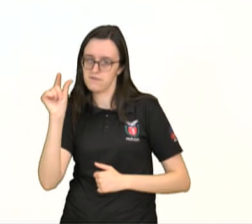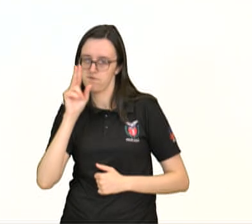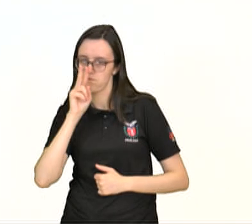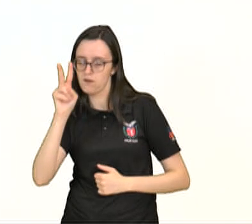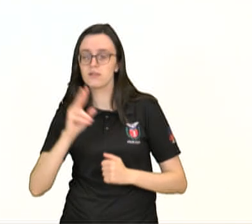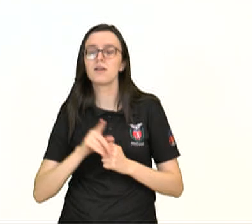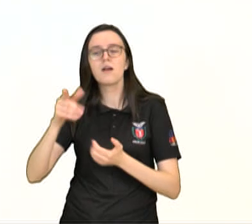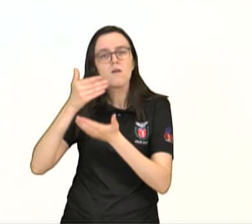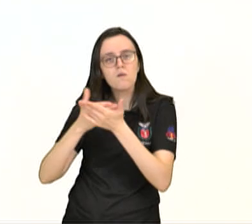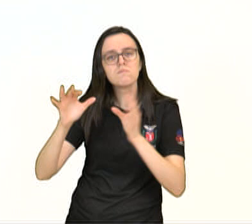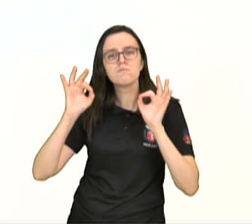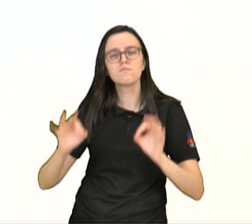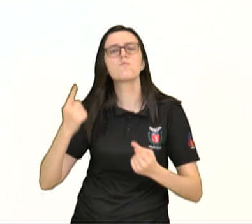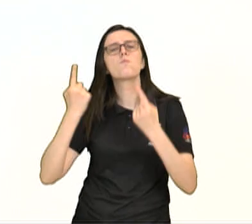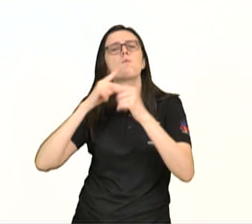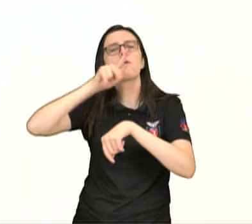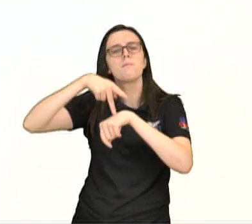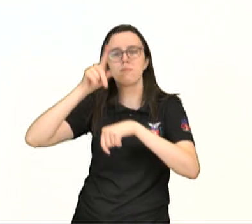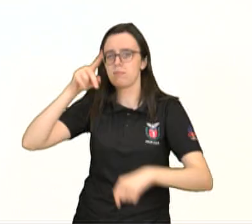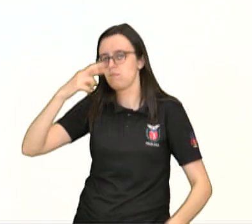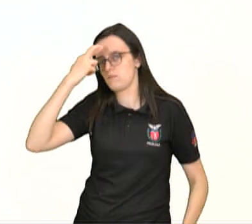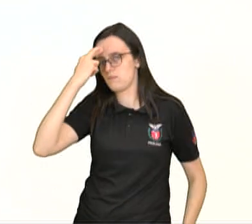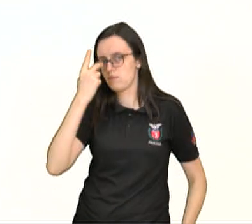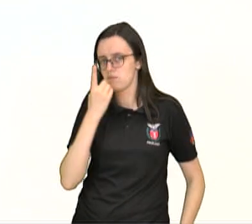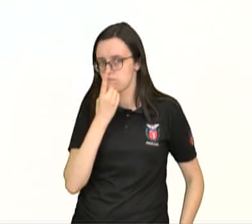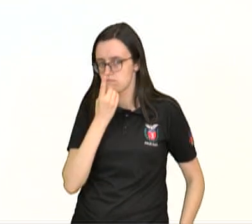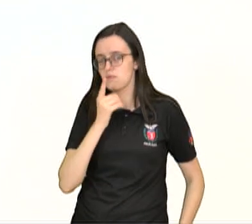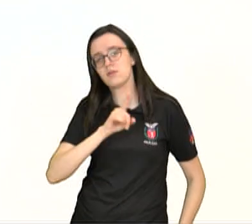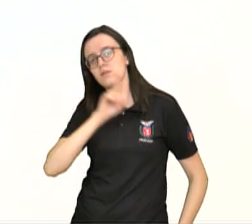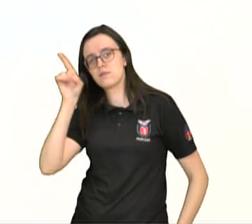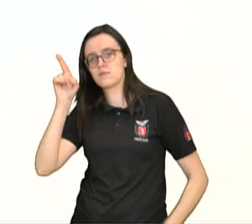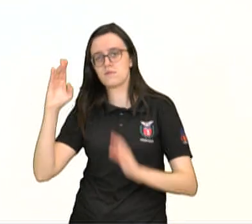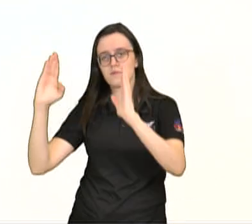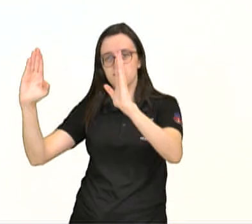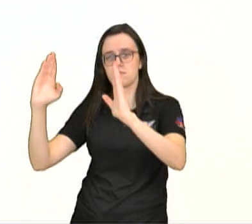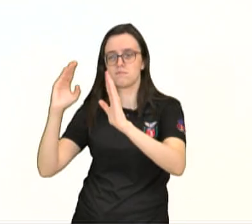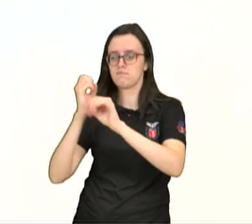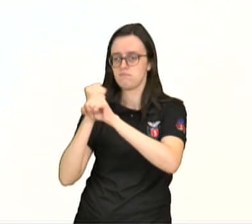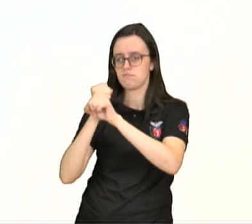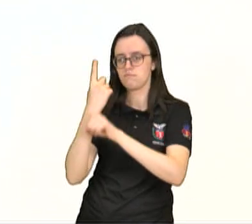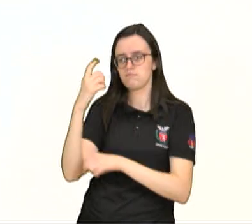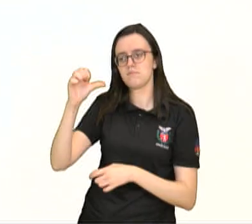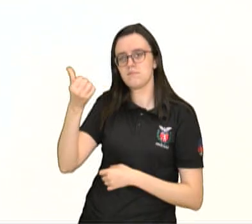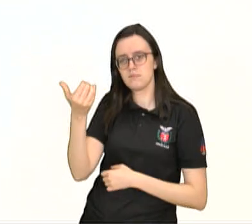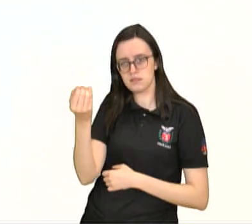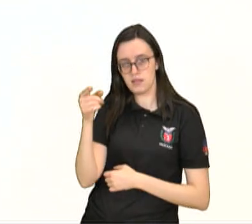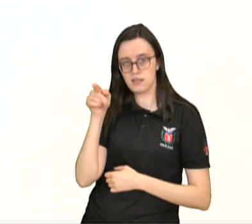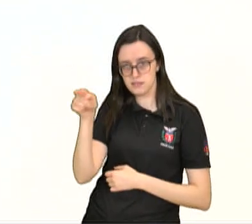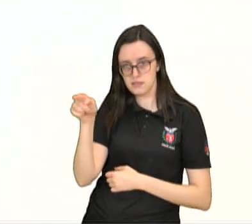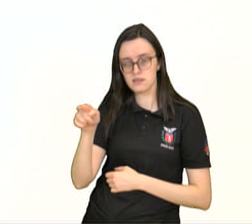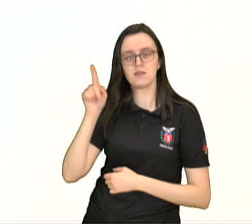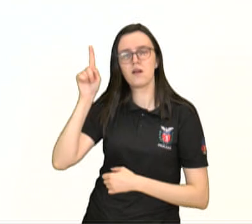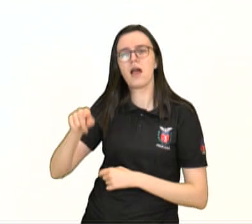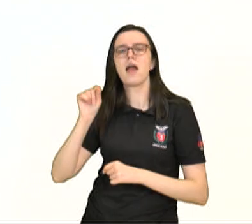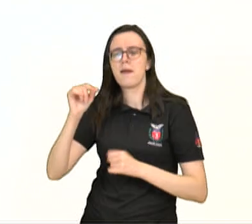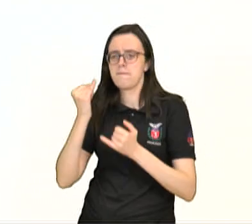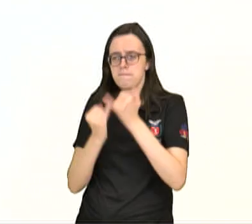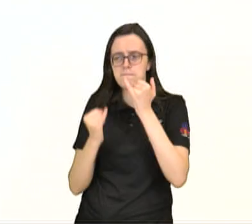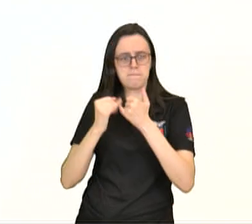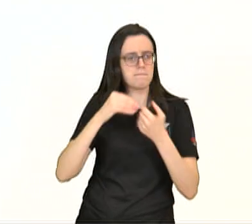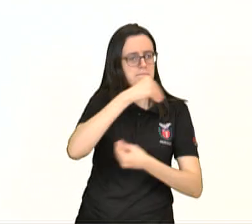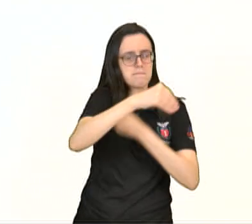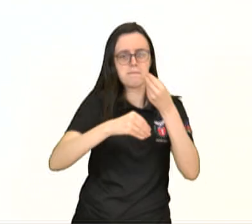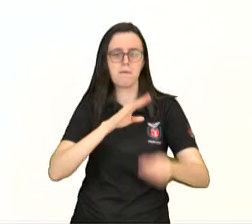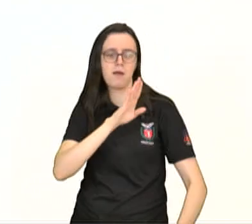tem origem na República Dominicana lá na década de 60. Ela é um híbrido do bolero com outros